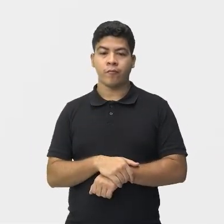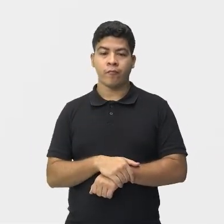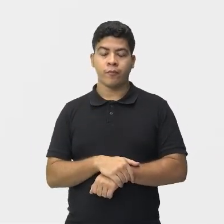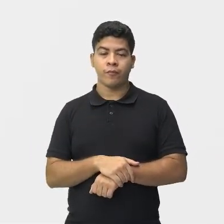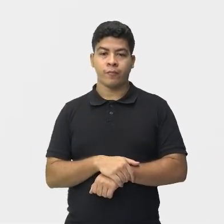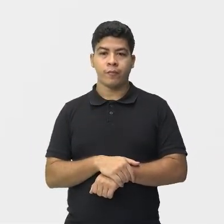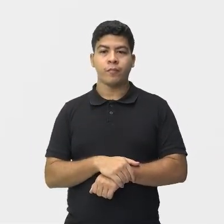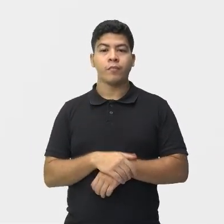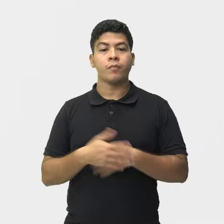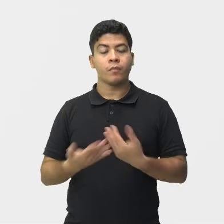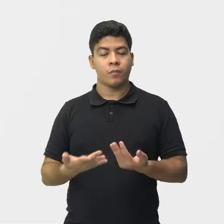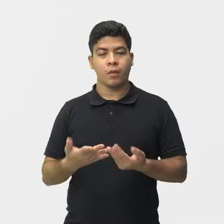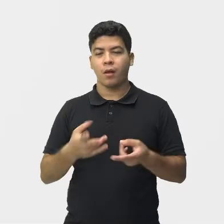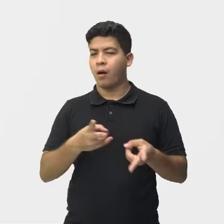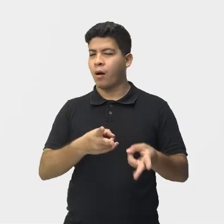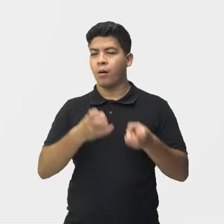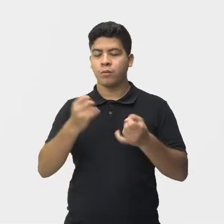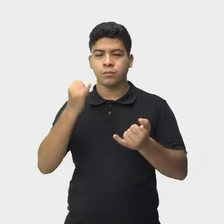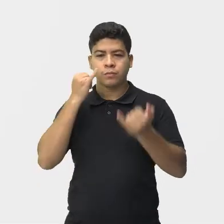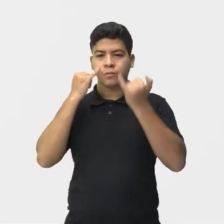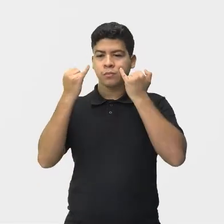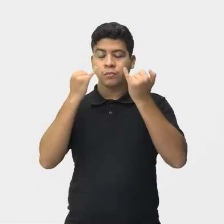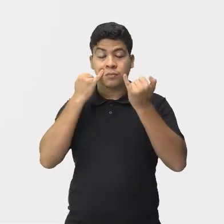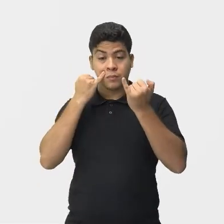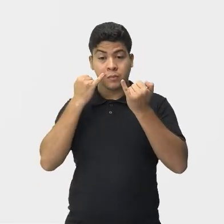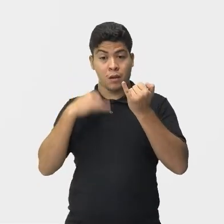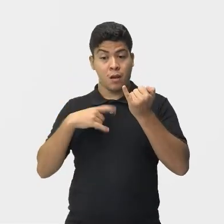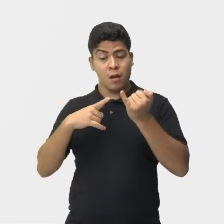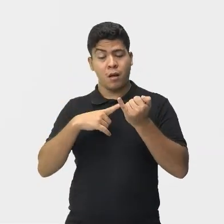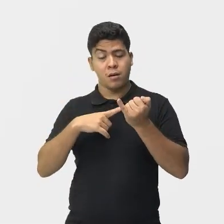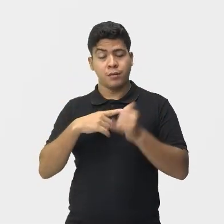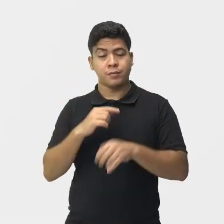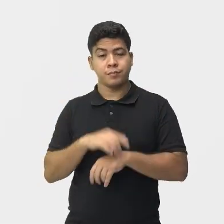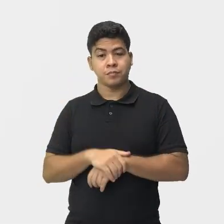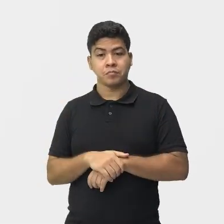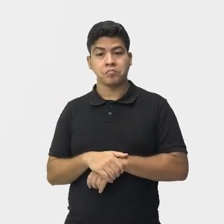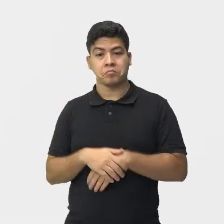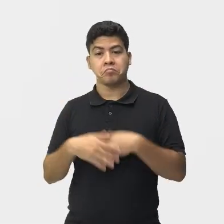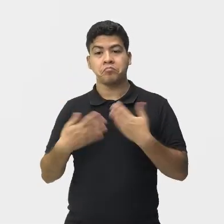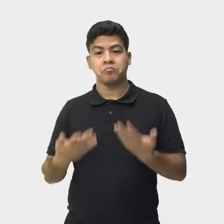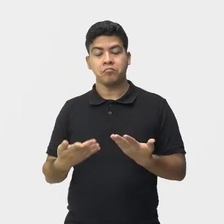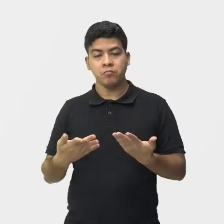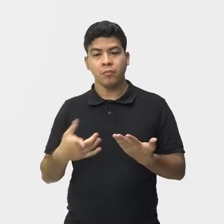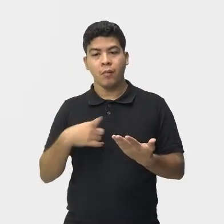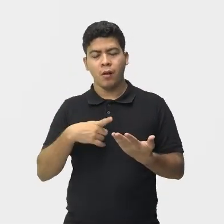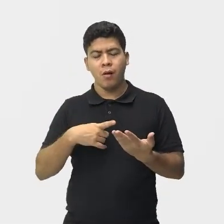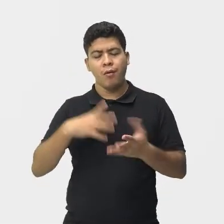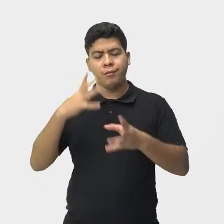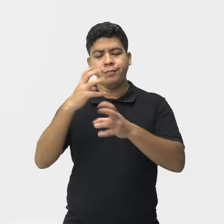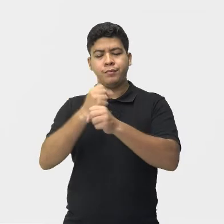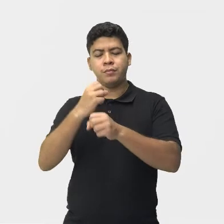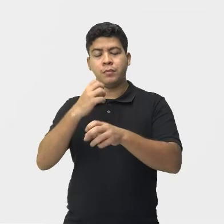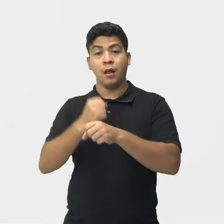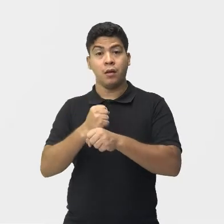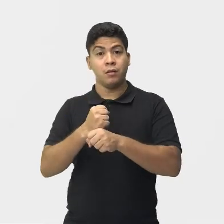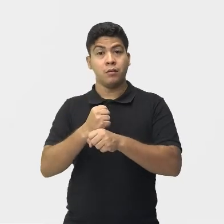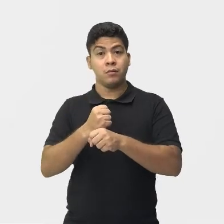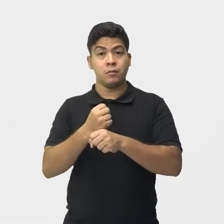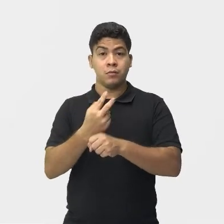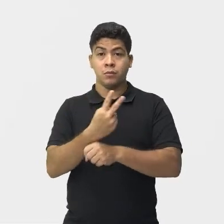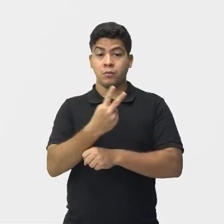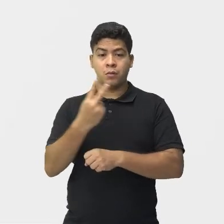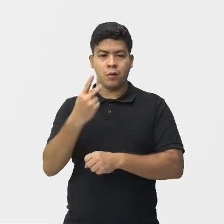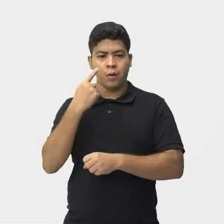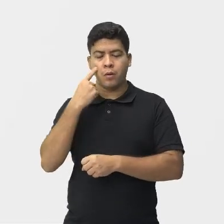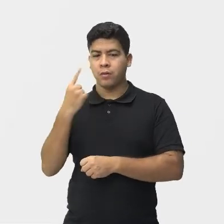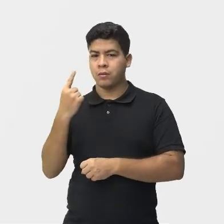Bem, com os dados do gráfico obtemos a aceleração escalar. Veja que a aceleração aqui foi calculada através da expressão